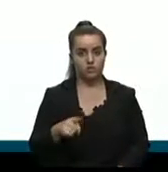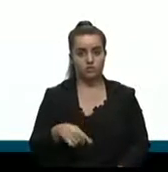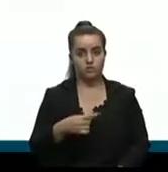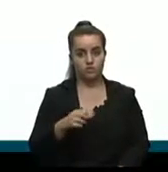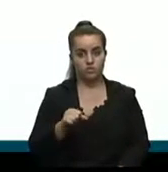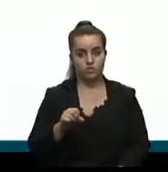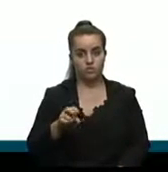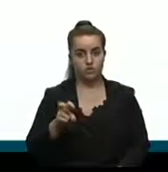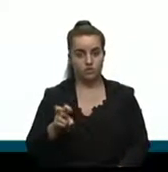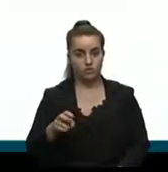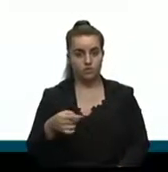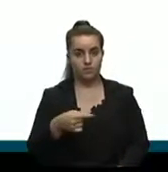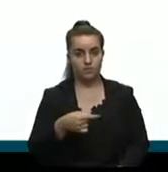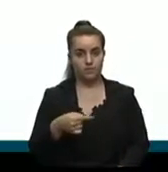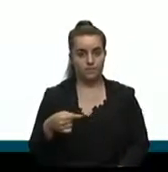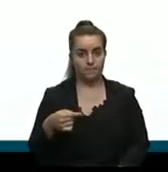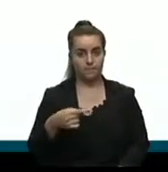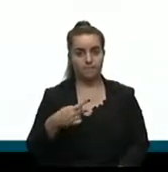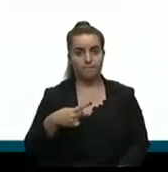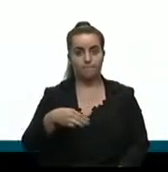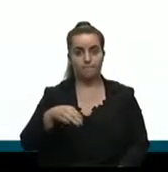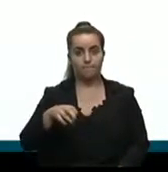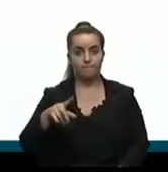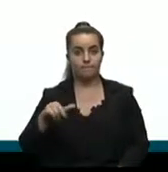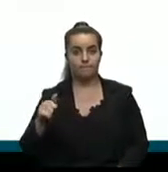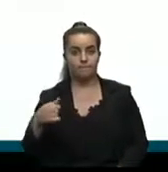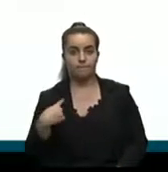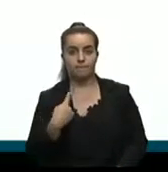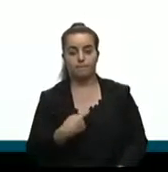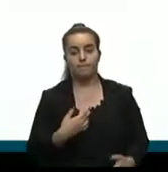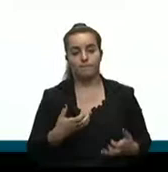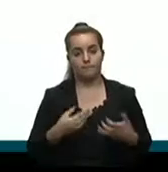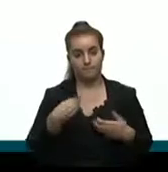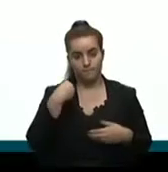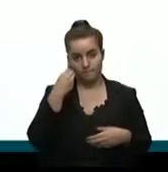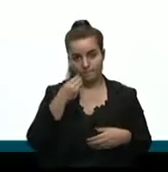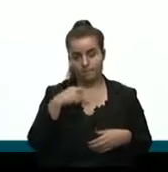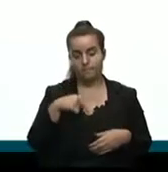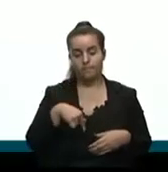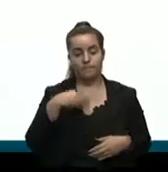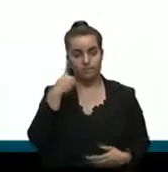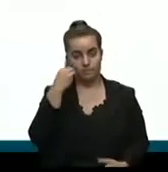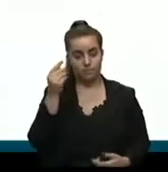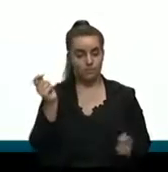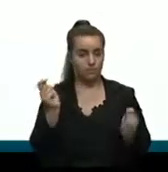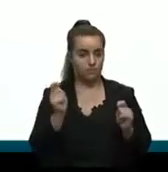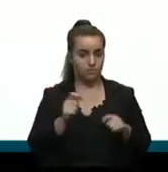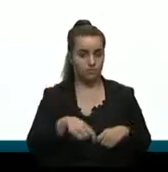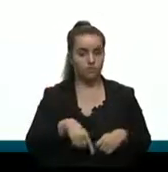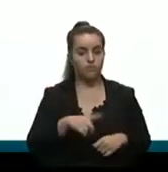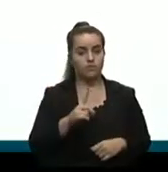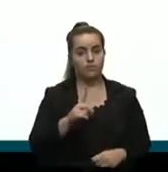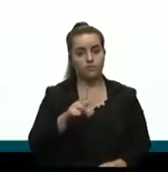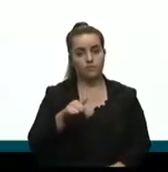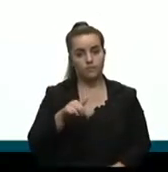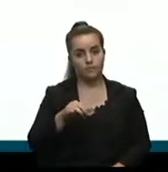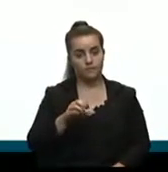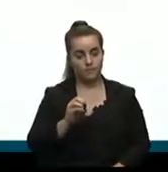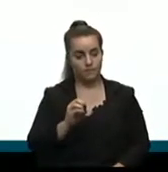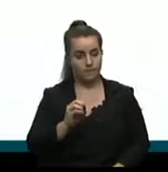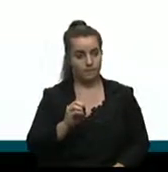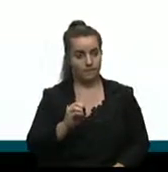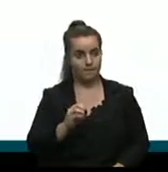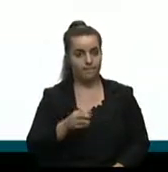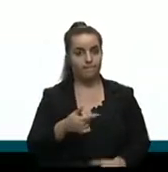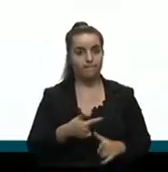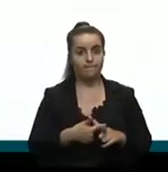172,85, menos a média que nós estamos querendo testar nesse teste de hipótese, 170, tudo